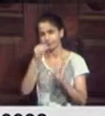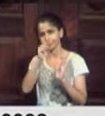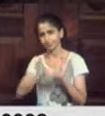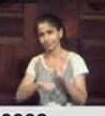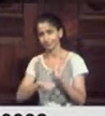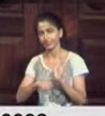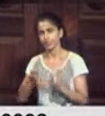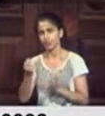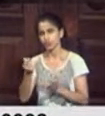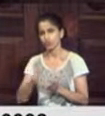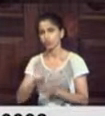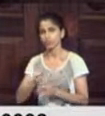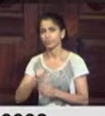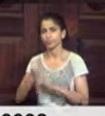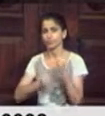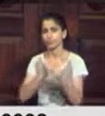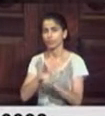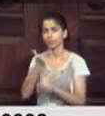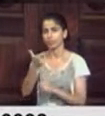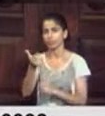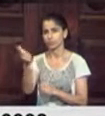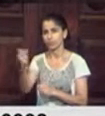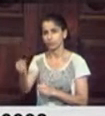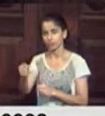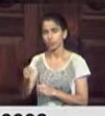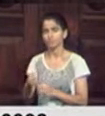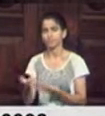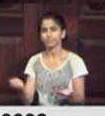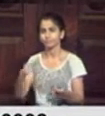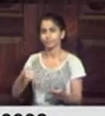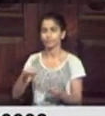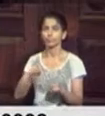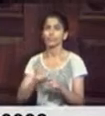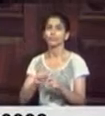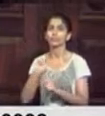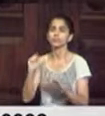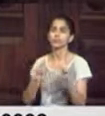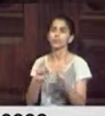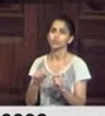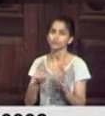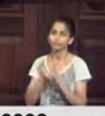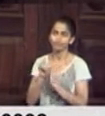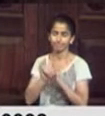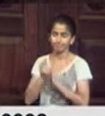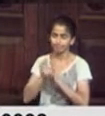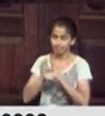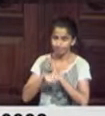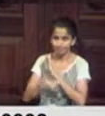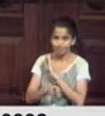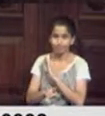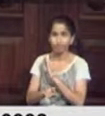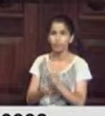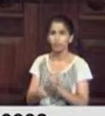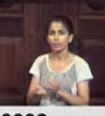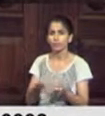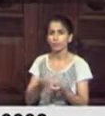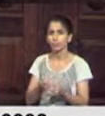correlatas para o funcionamento da máquina pública. Isso quer dizer que o Estado do Rio de Janeiro